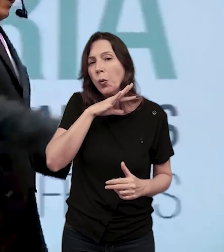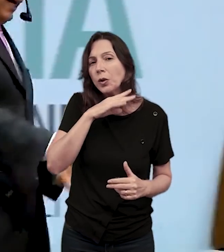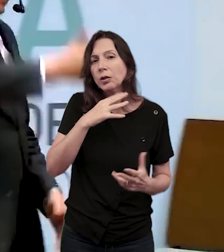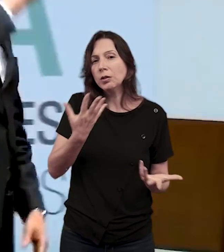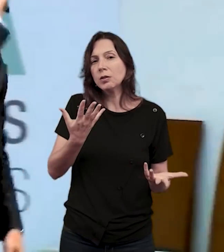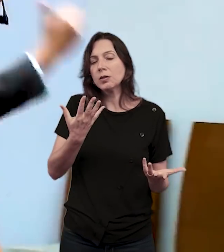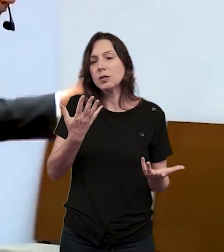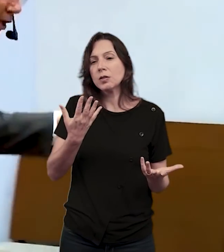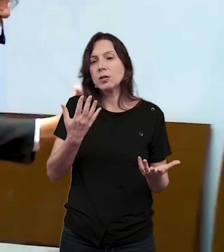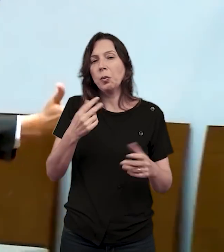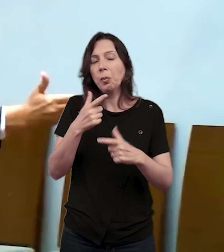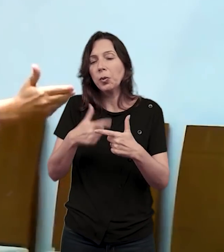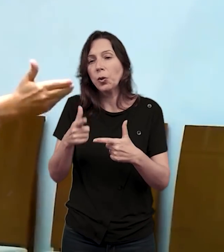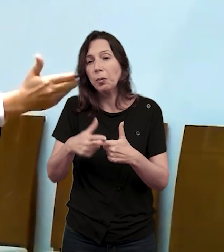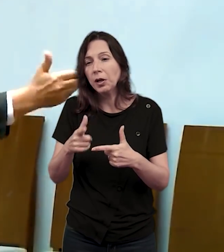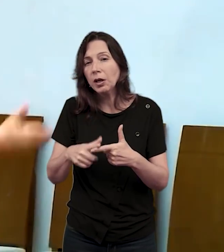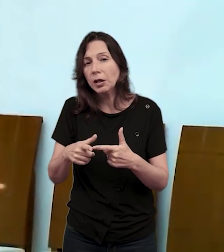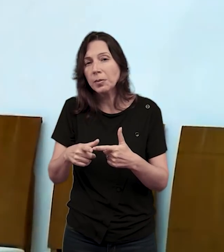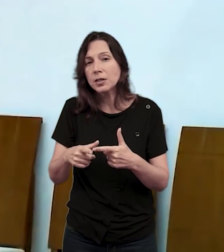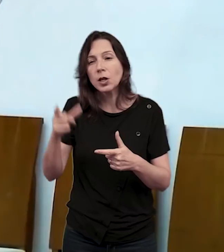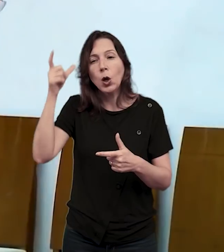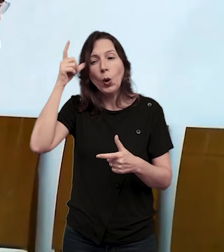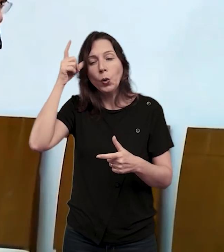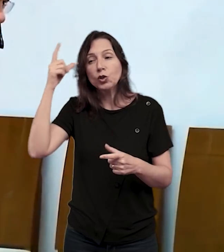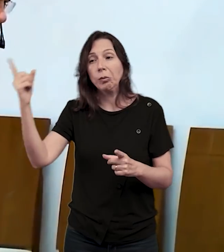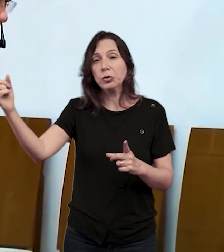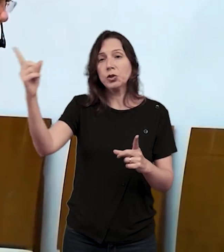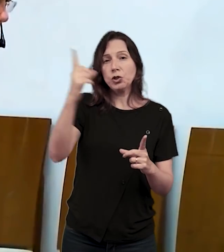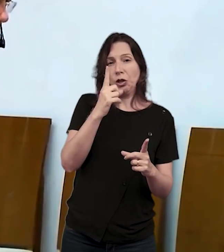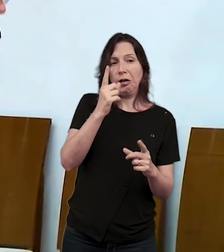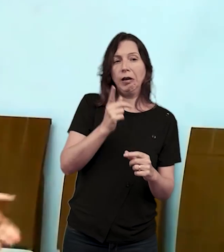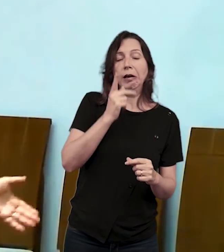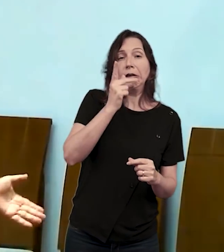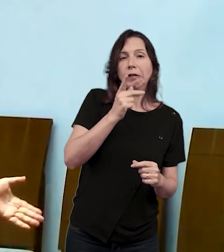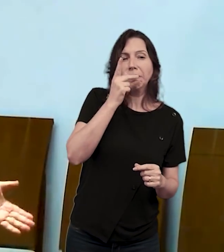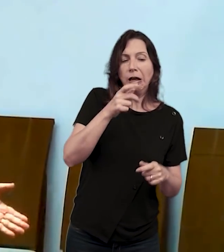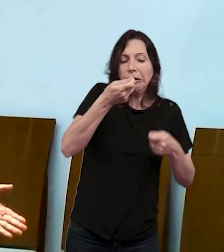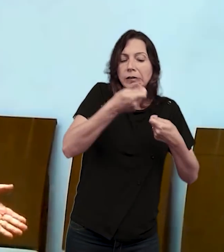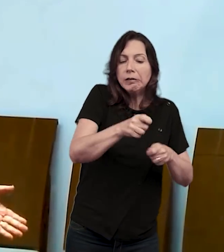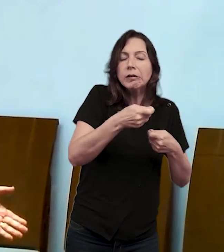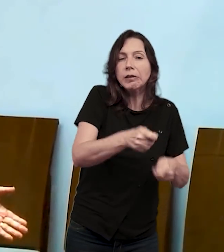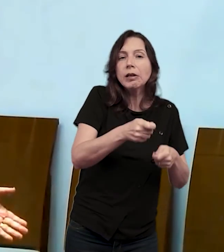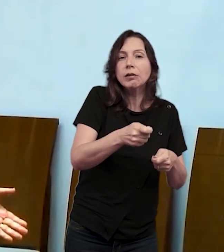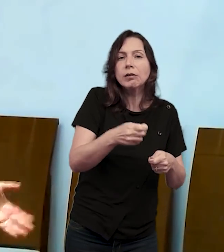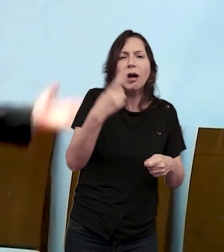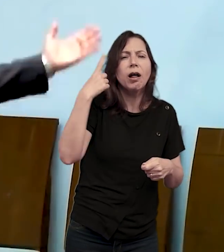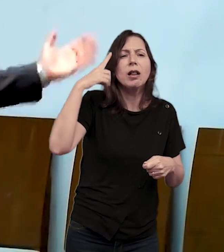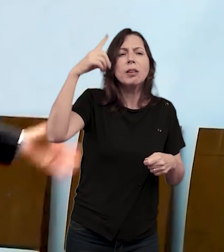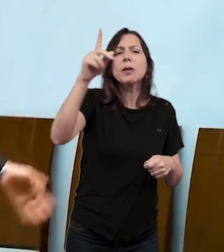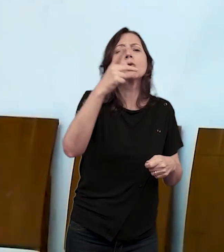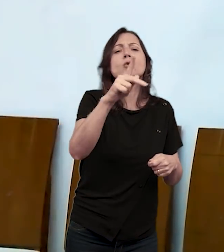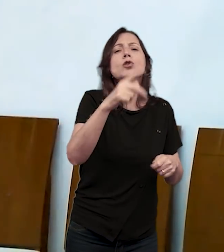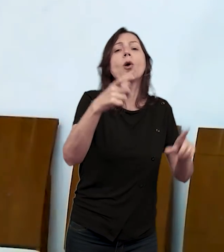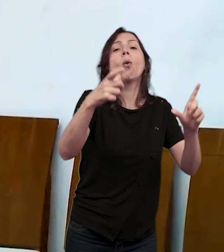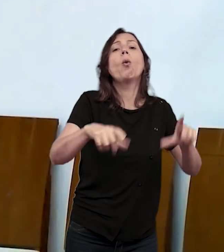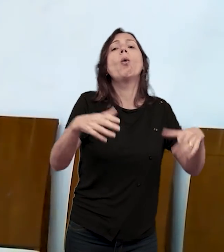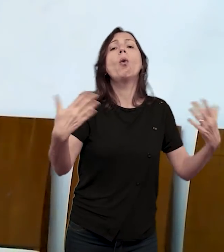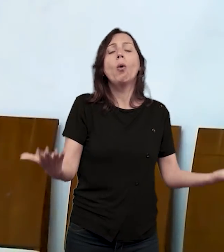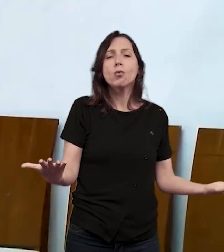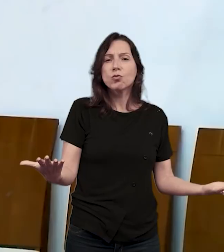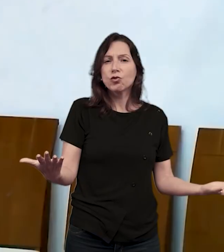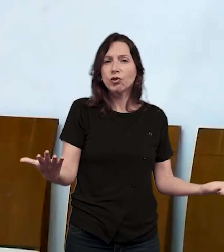bate na sua cara: está vendo aí? Ó? Vê se Deus te ama mesmo. Cadê esse Deus? Onde está o seu Deus?